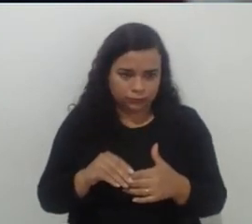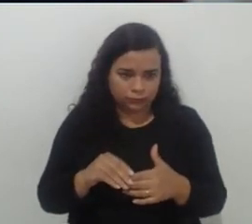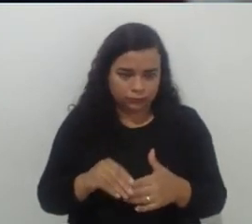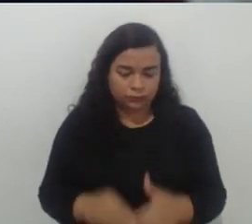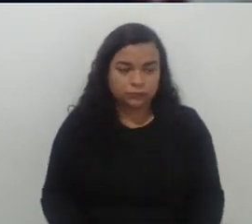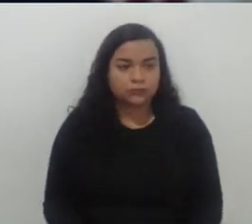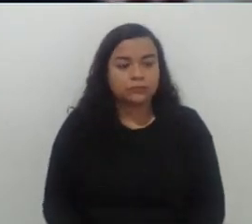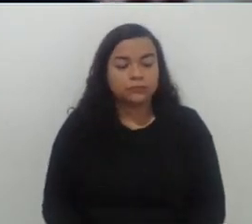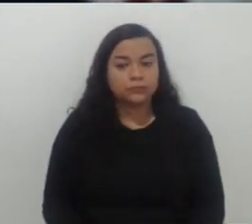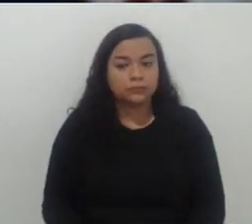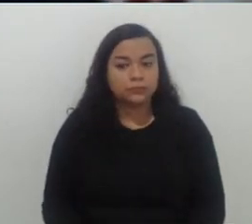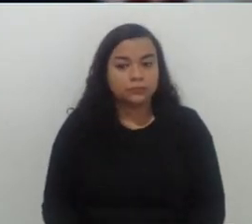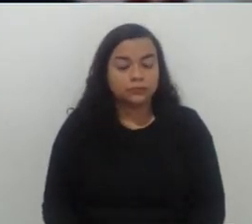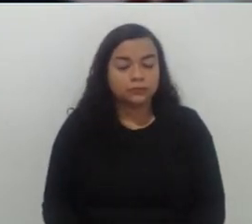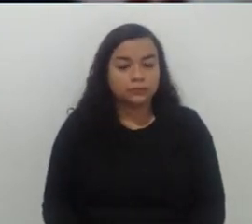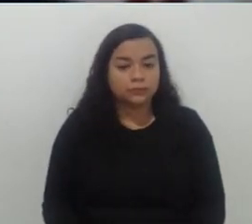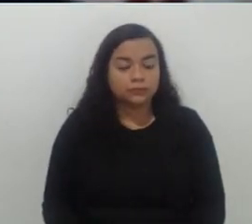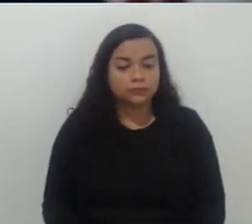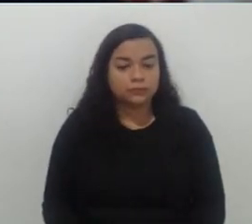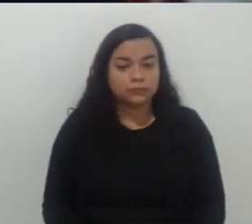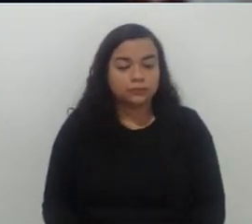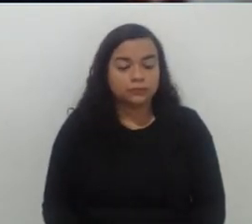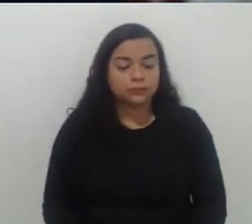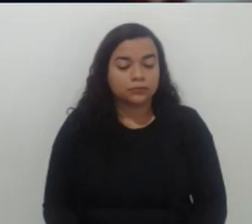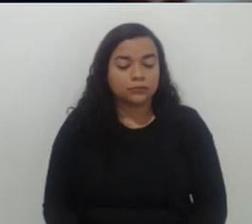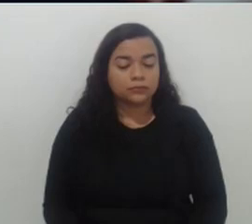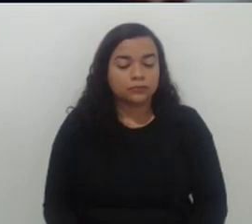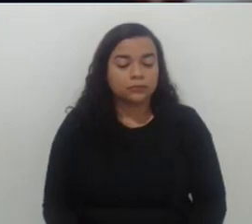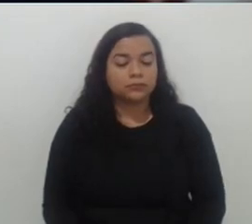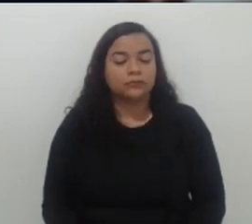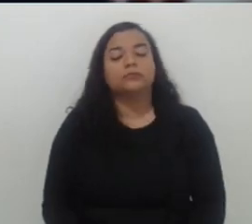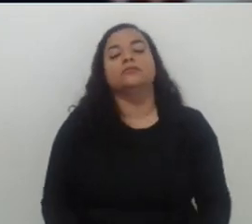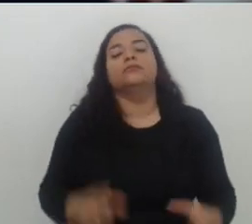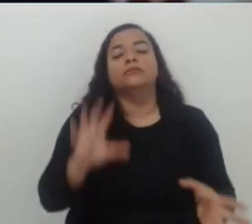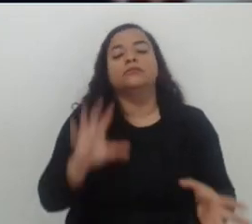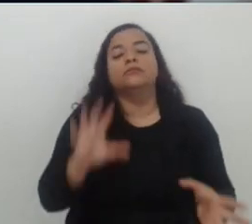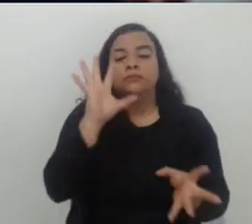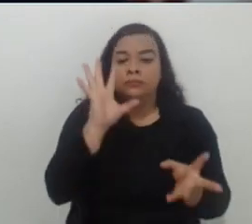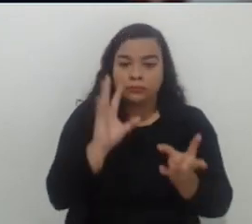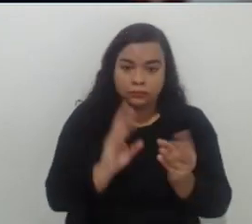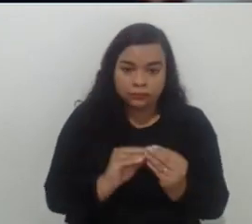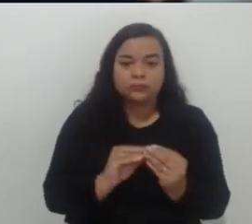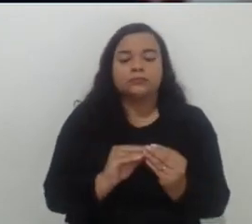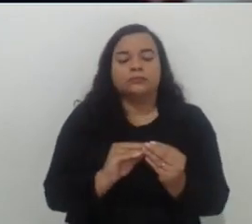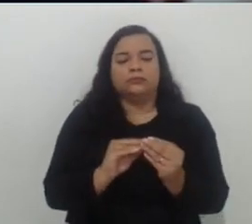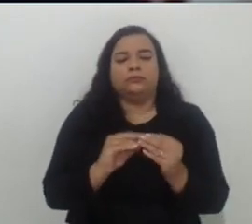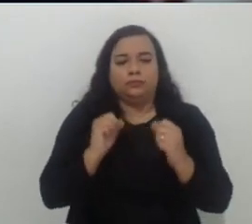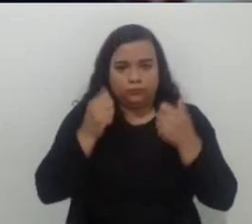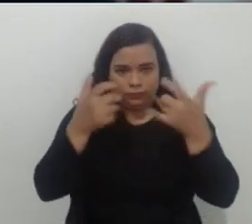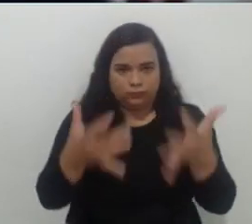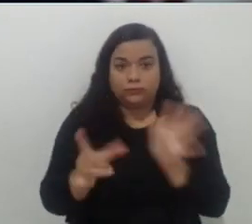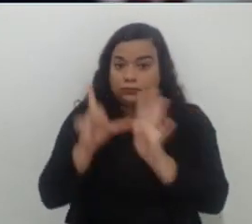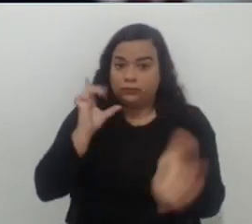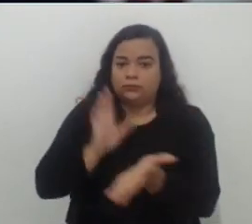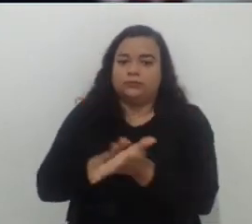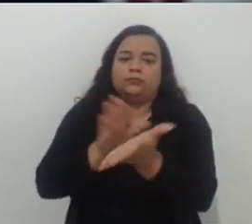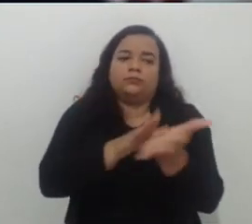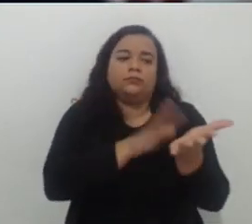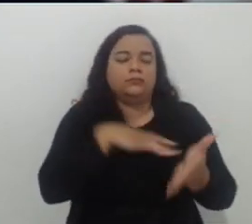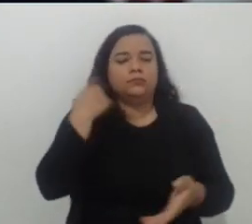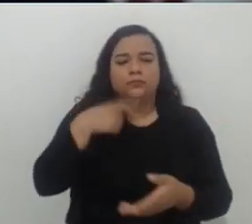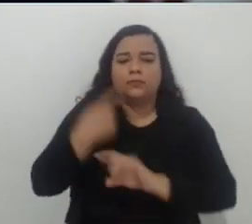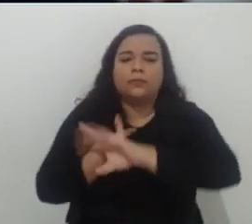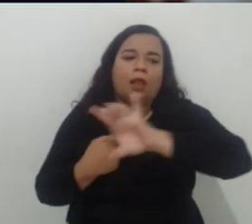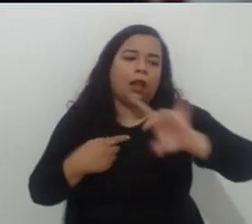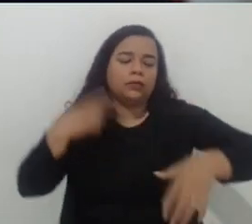concluindo, senhor presidente, e antes disso quero parabenizar os advogados das partes